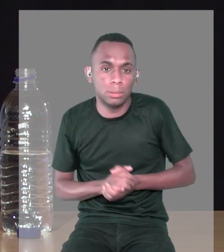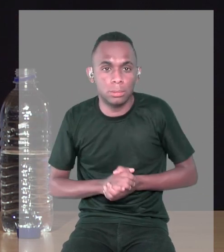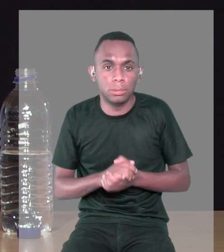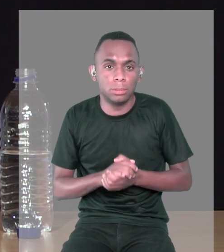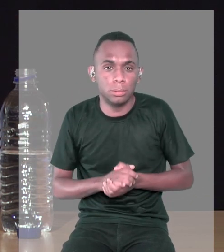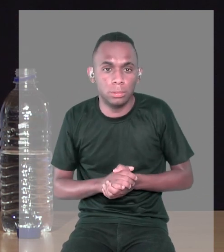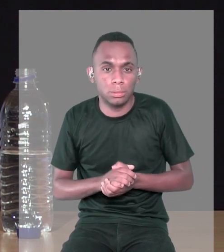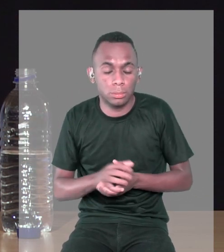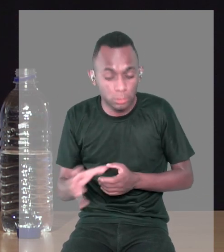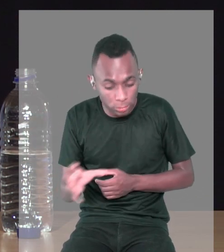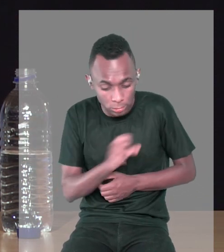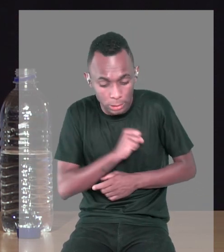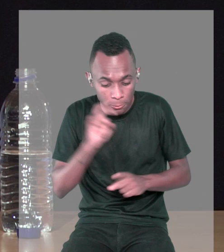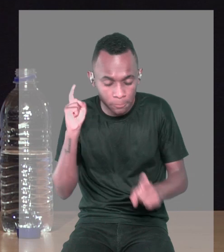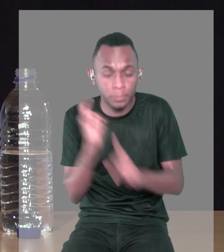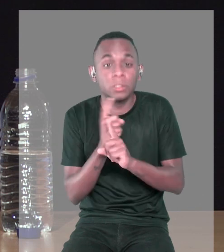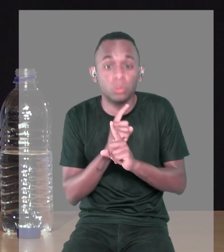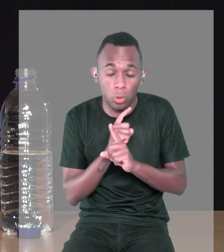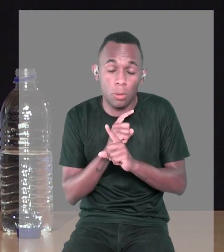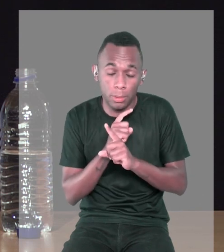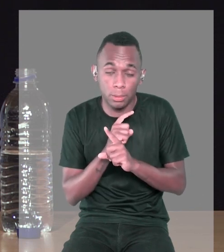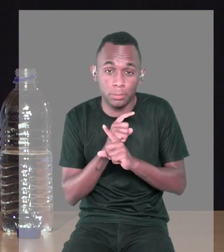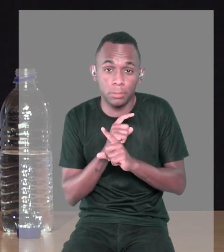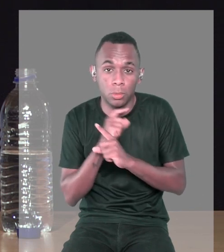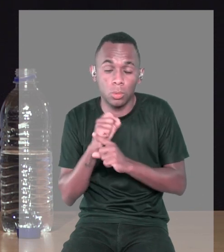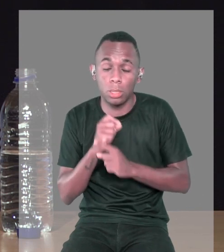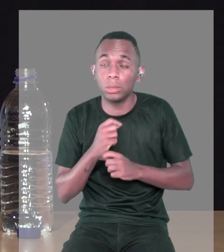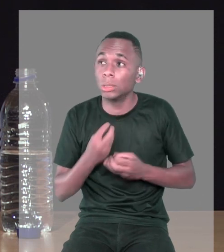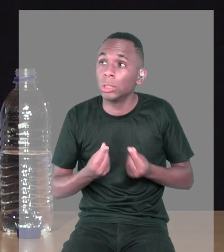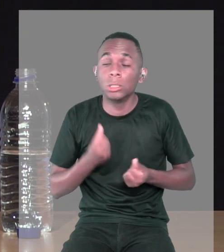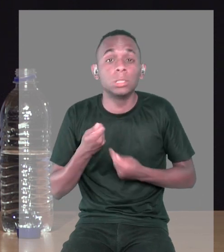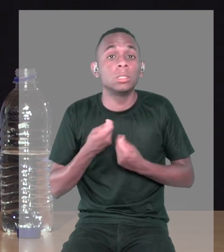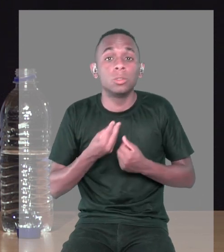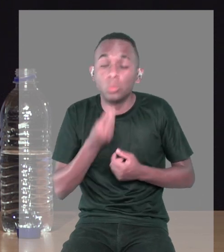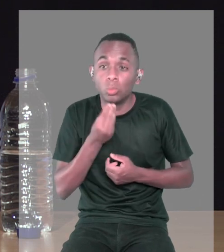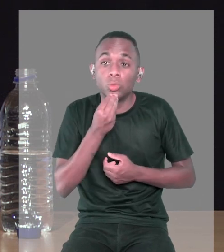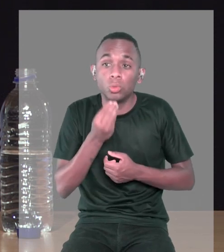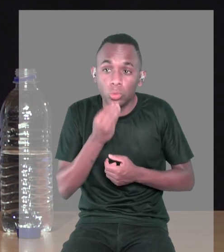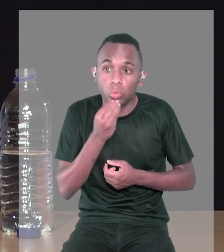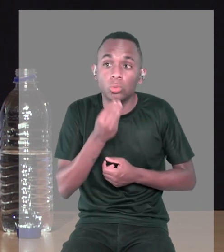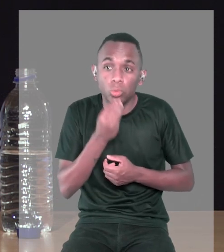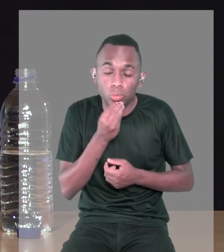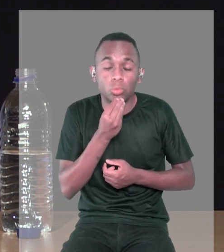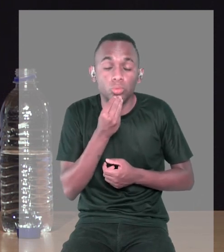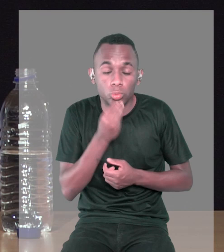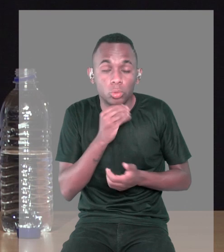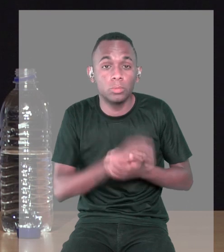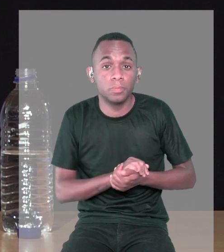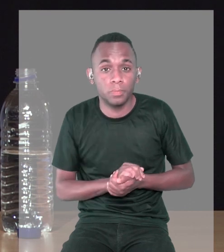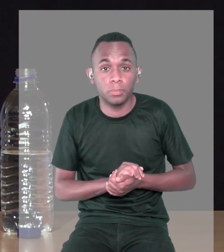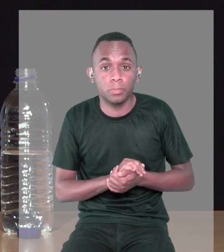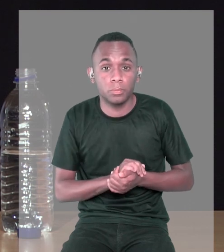carne. Quando o que o amor descobre, diz André, obcecado pela coincidência sempre